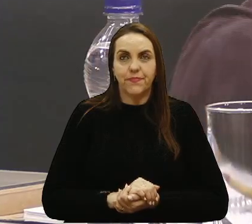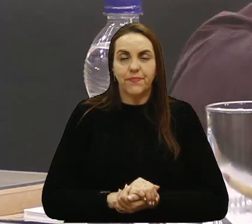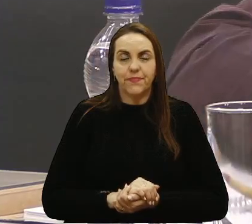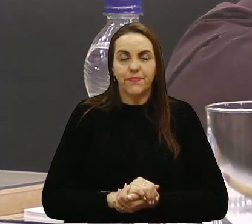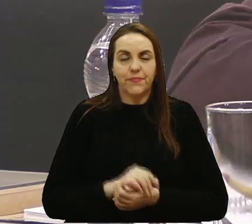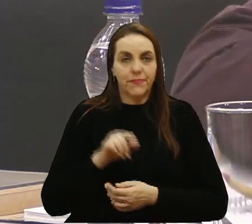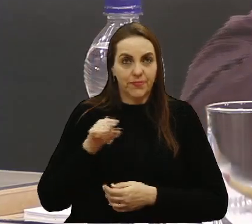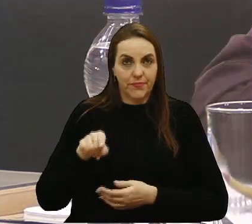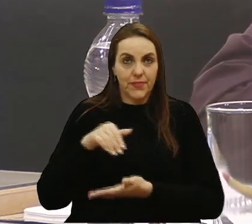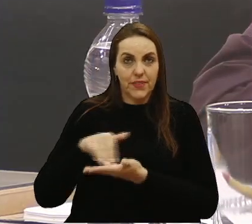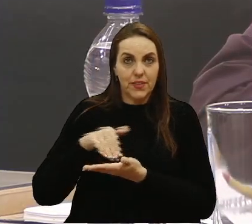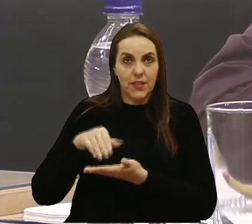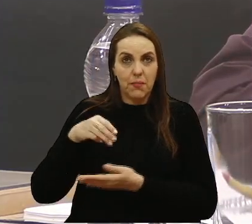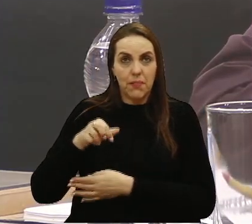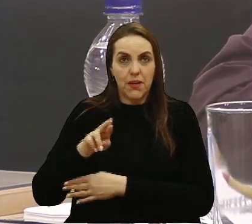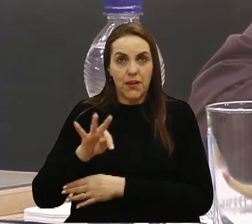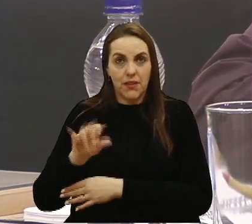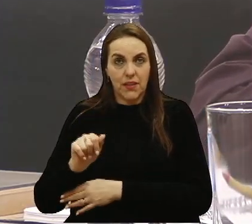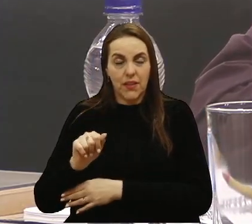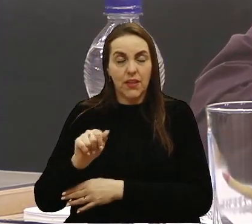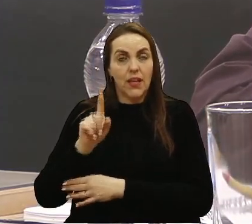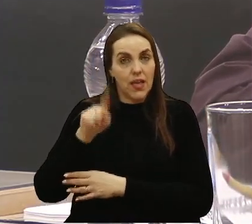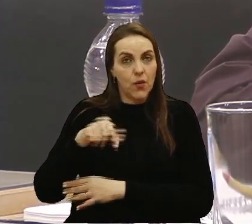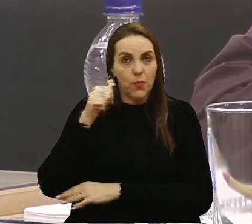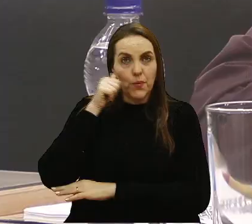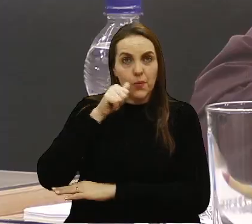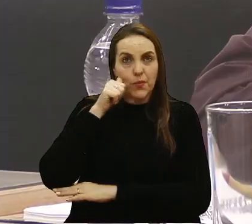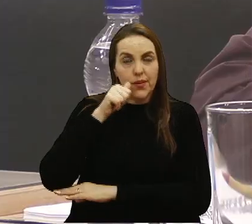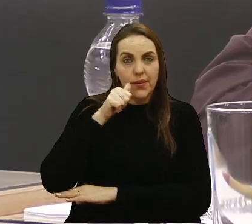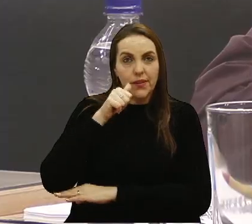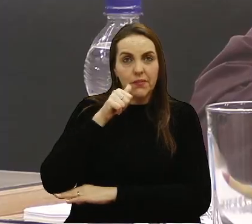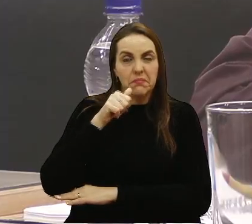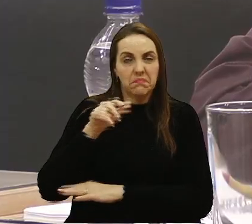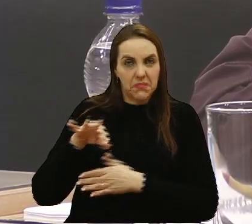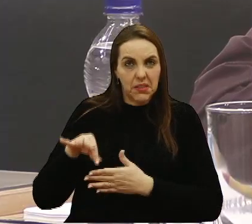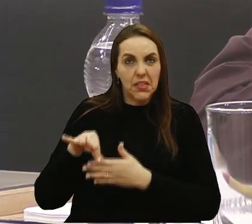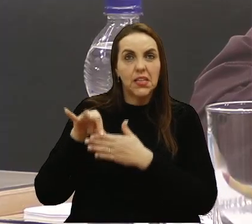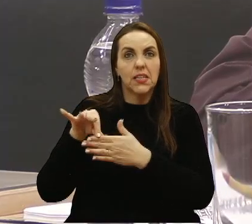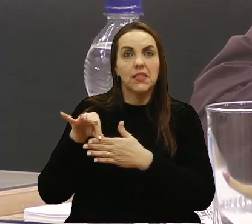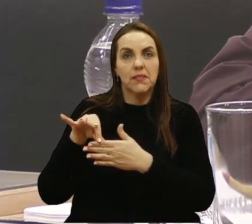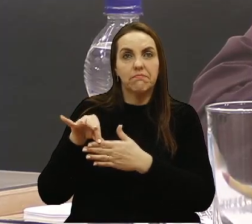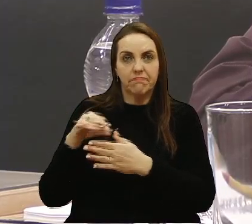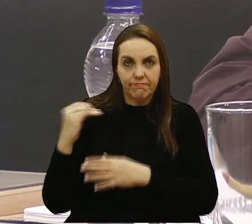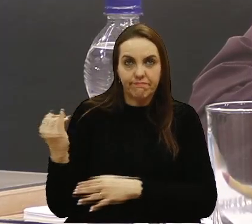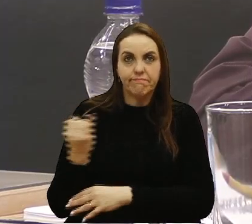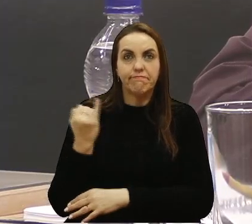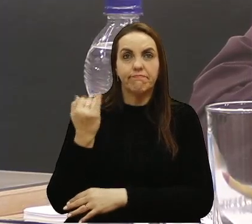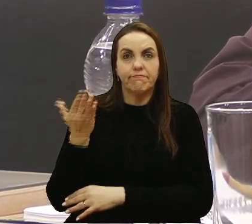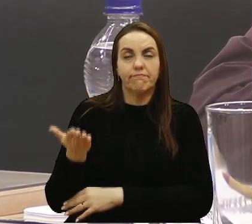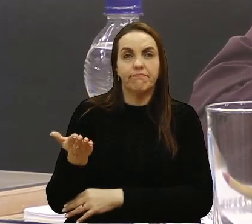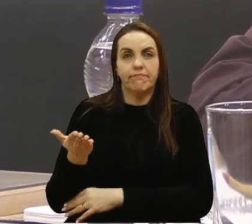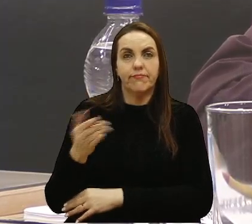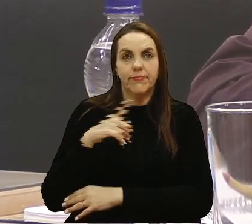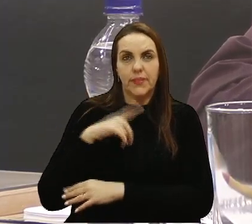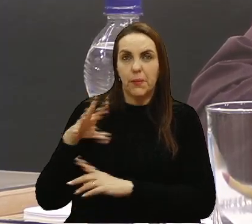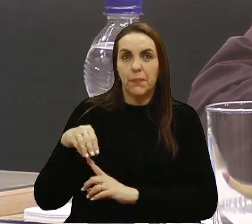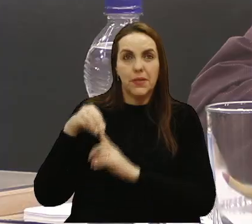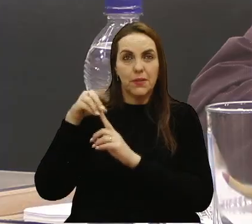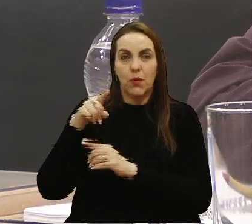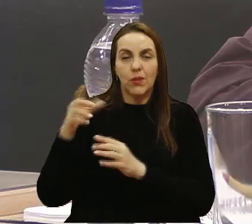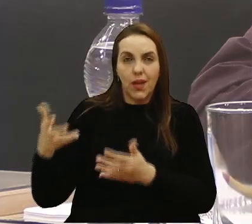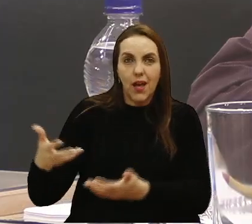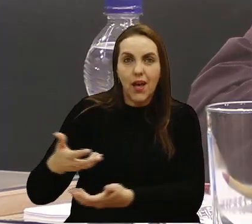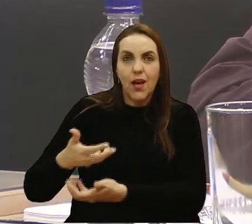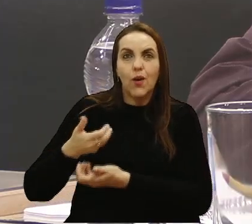Marta Fattori é uma secretária, uma mulher, uma grande liderança, que ela tem a principal coisa é o